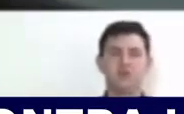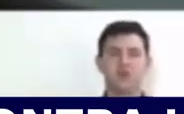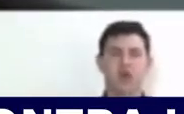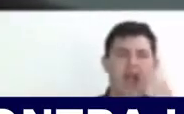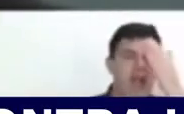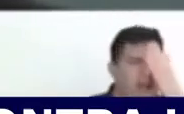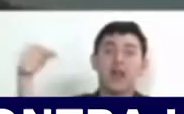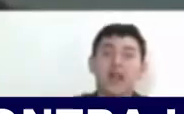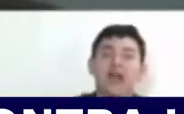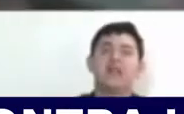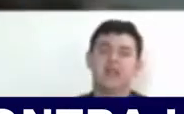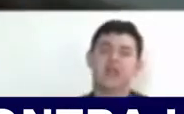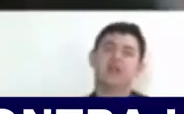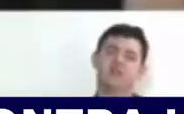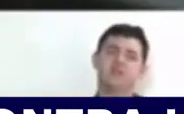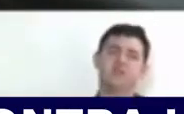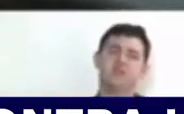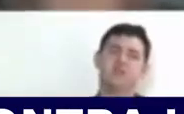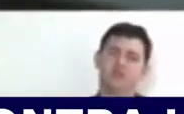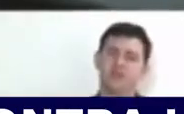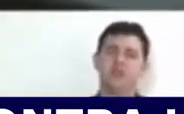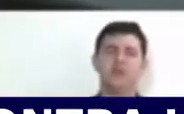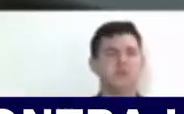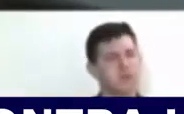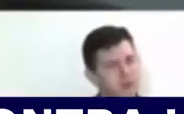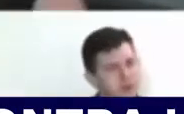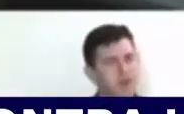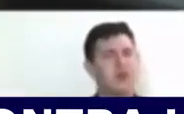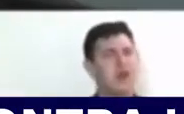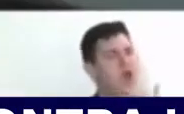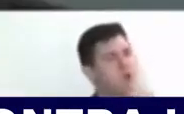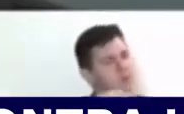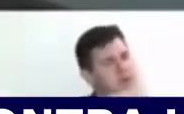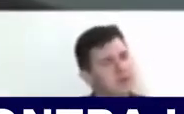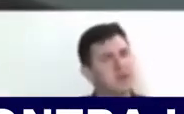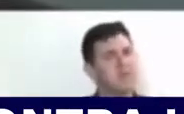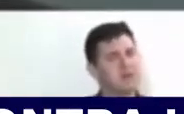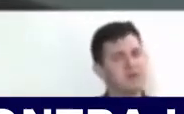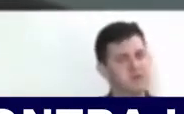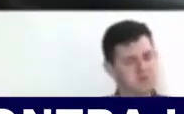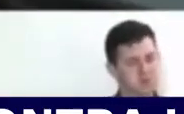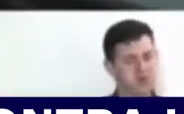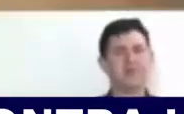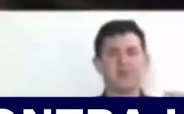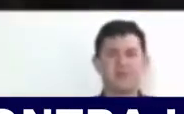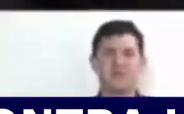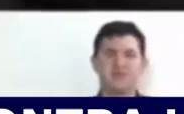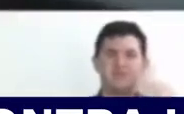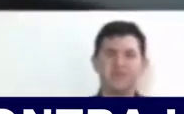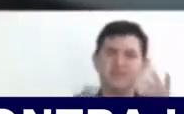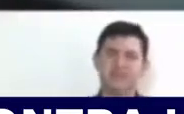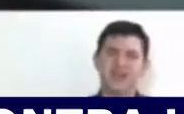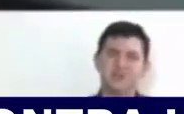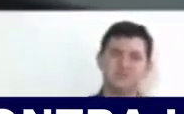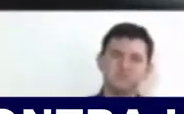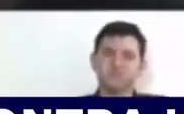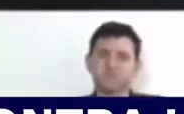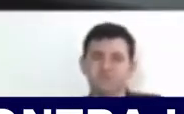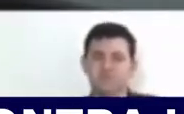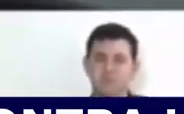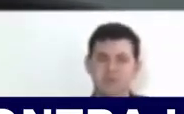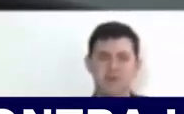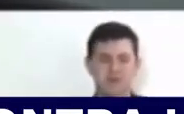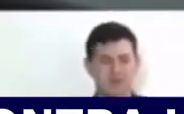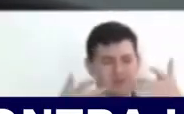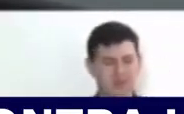processo. A argumentação exige, antes de tudo, decência argumentativa. É disso que eu estou falando, que está nos autos. Não estou